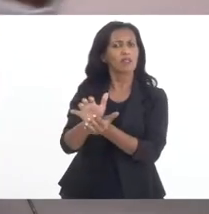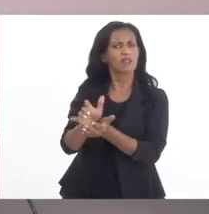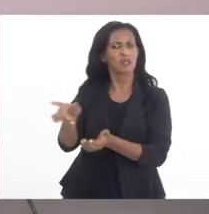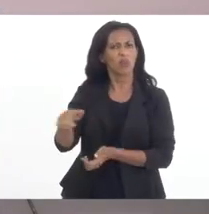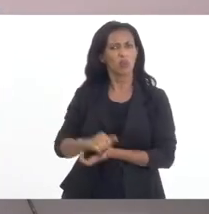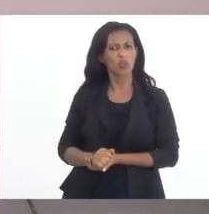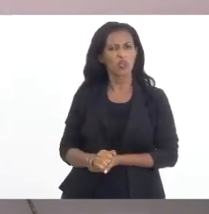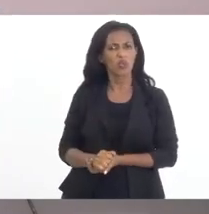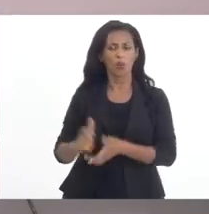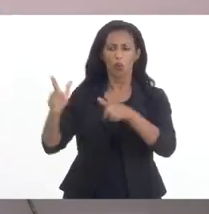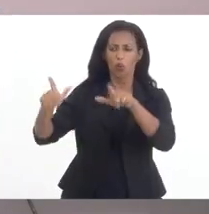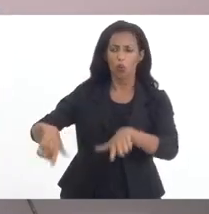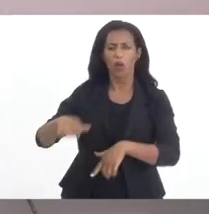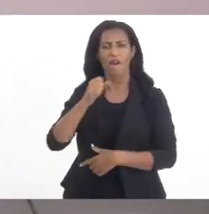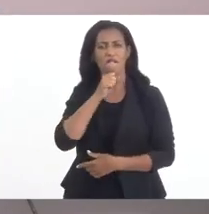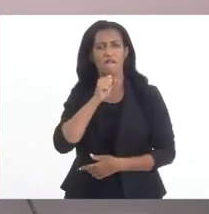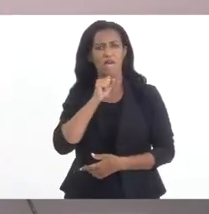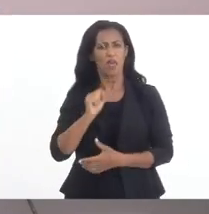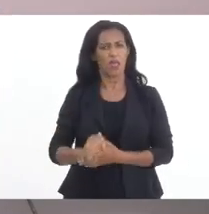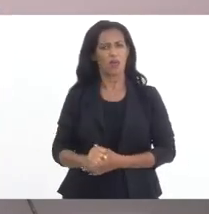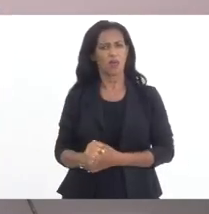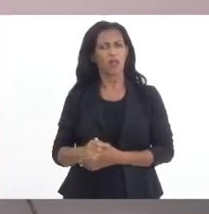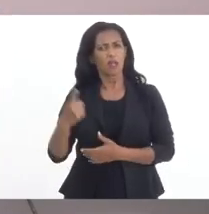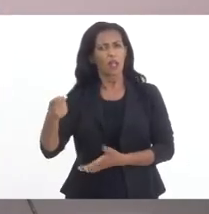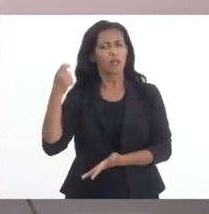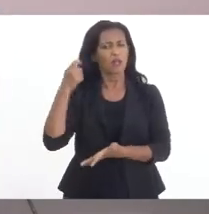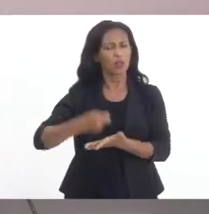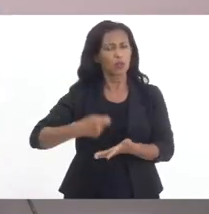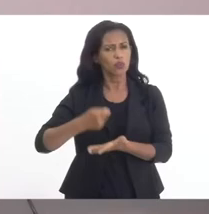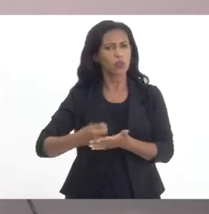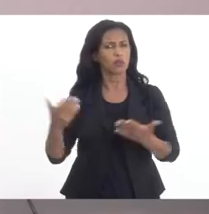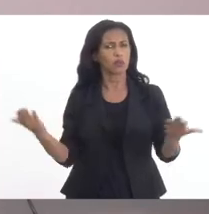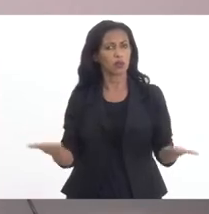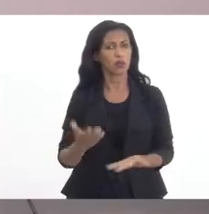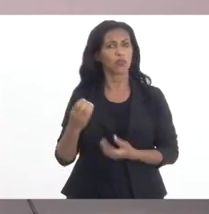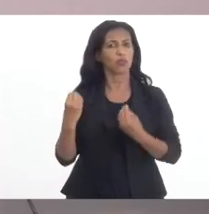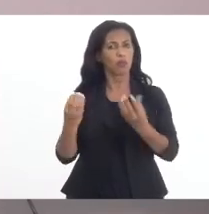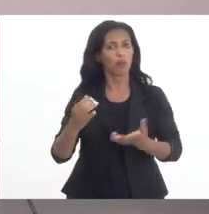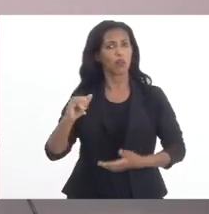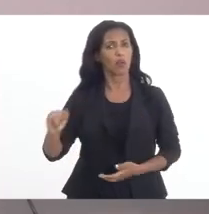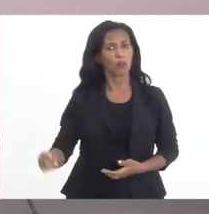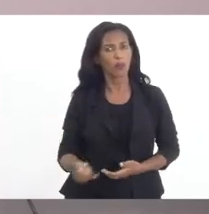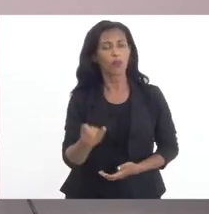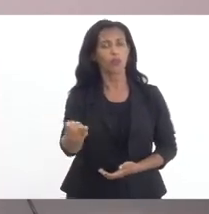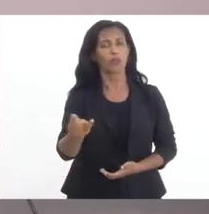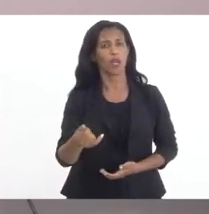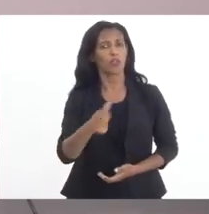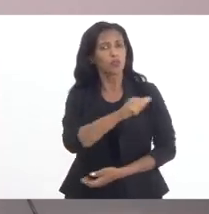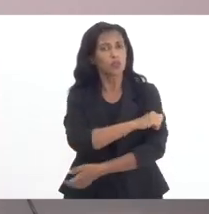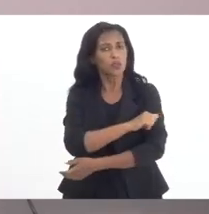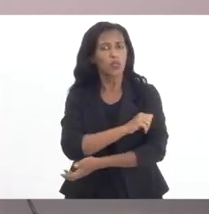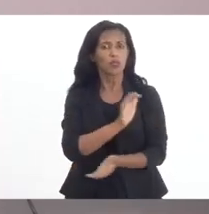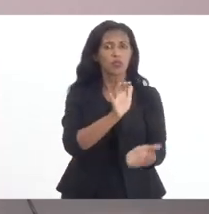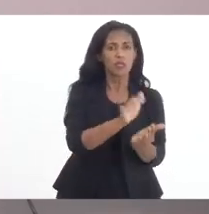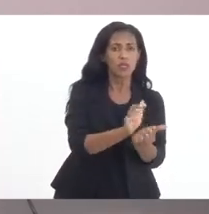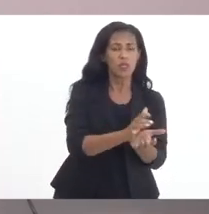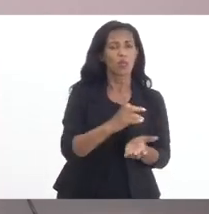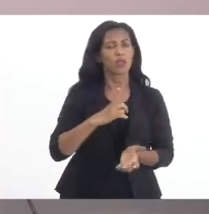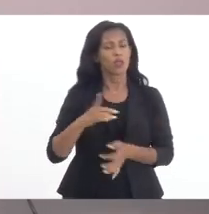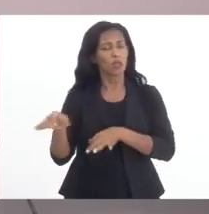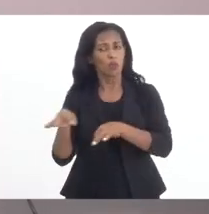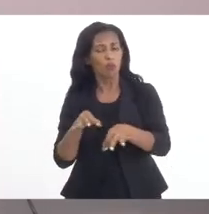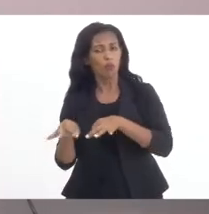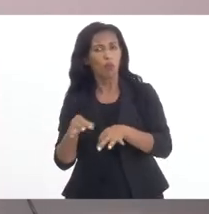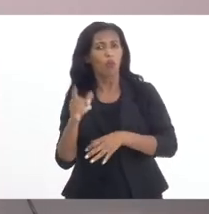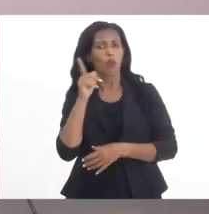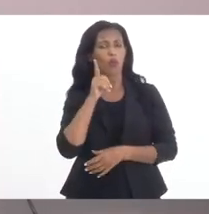no osso. E ela está lá lutando até hoje para dar oportunidade para que os alunos da Zona Oeste de Santa Cruz tenham condição de fazer